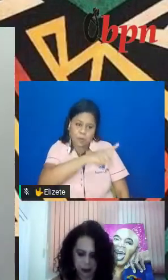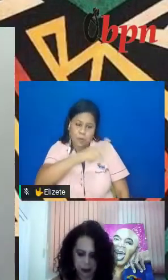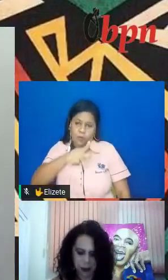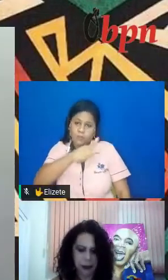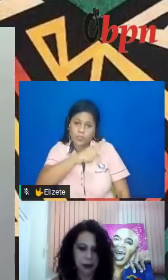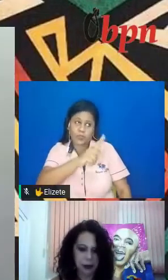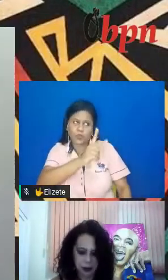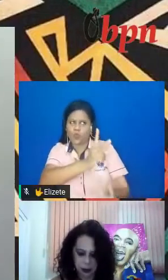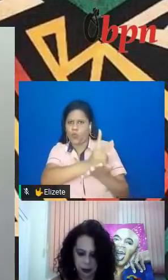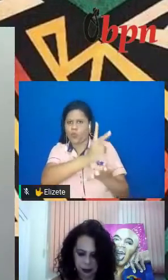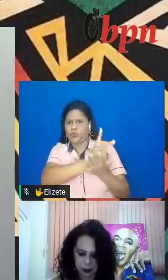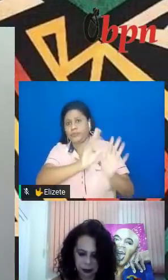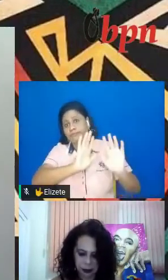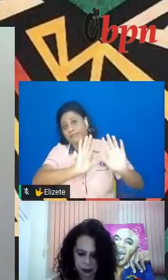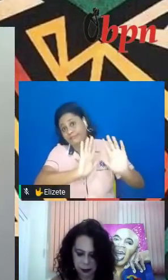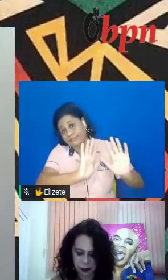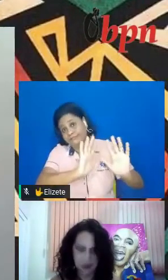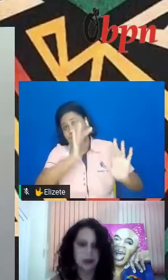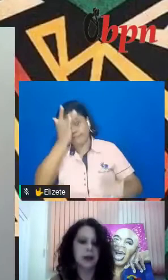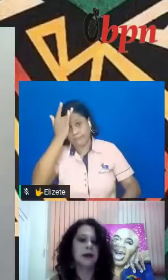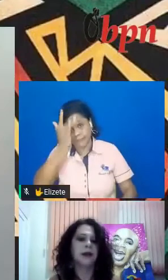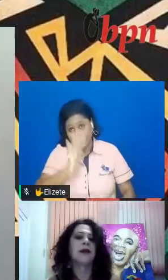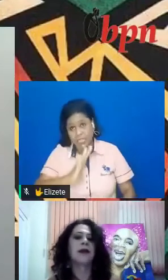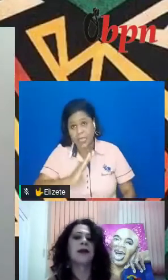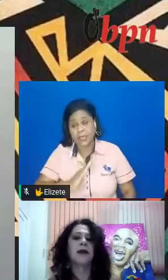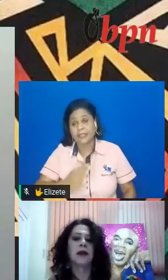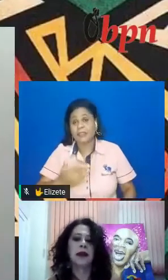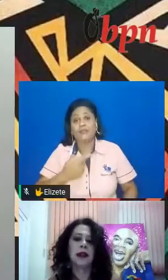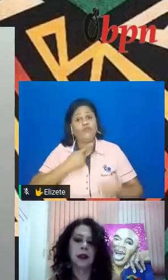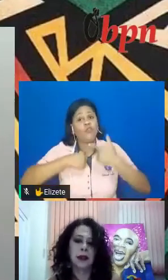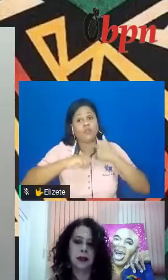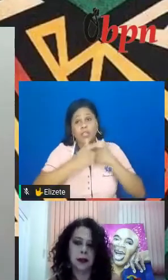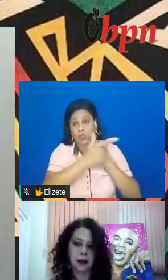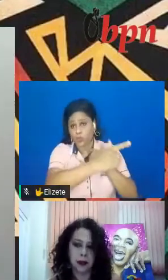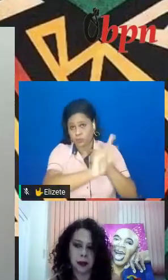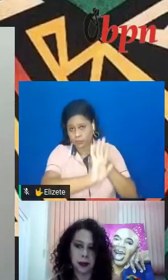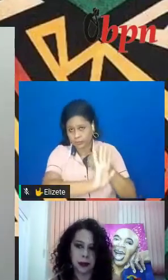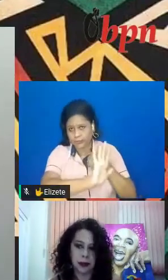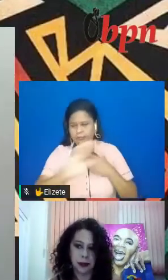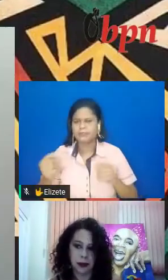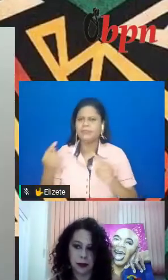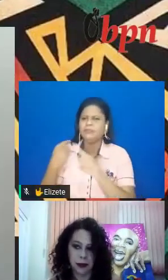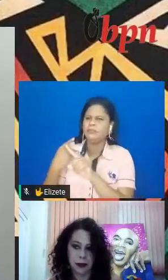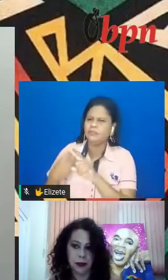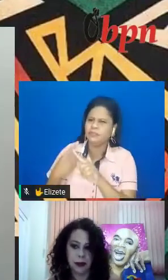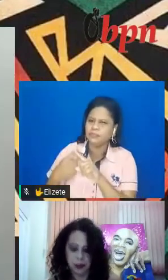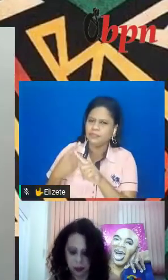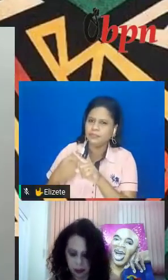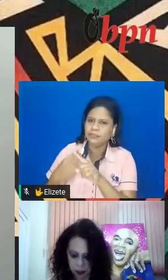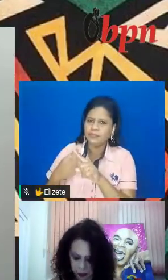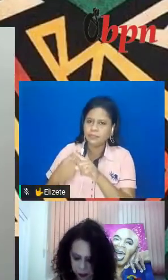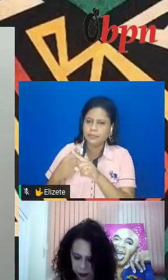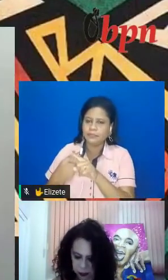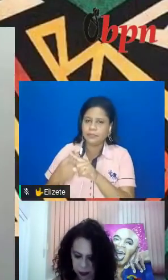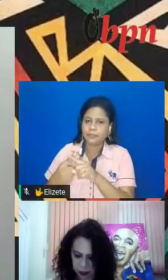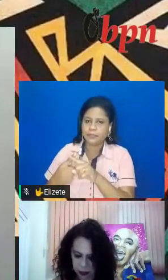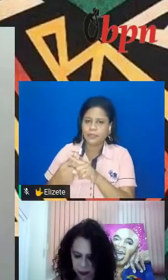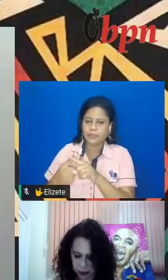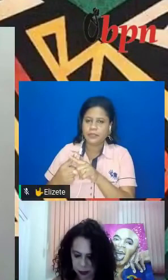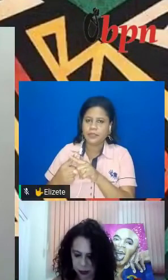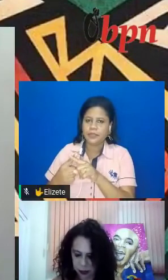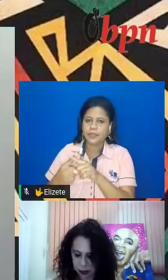aí vai ser uma questão de má vontade mesmo, porque vai ser